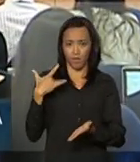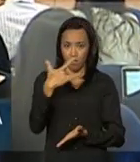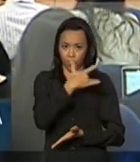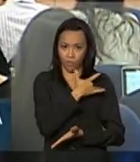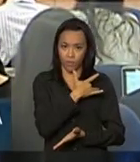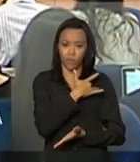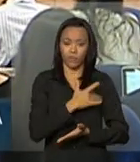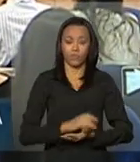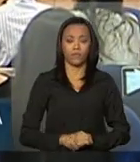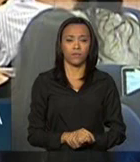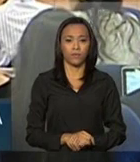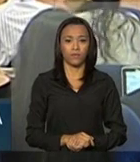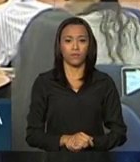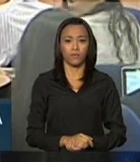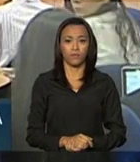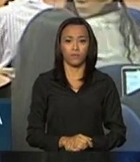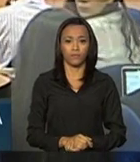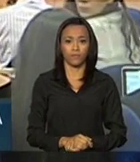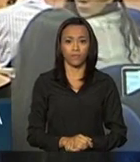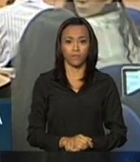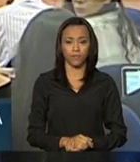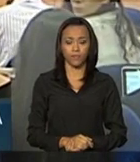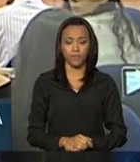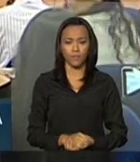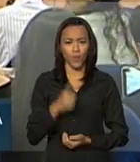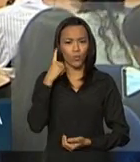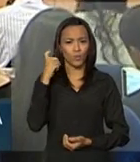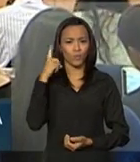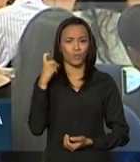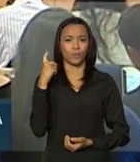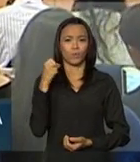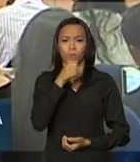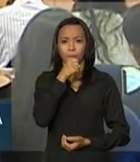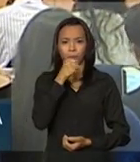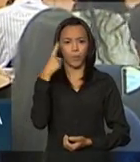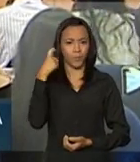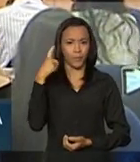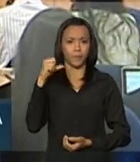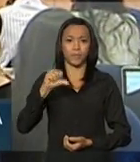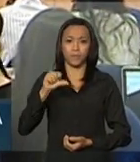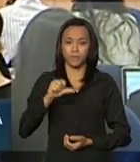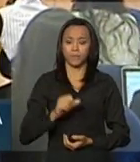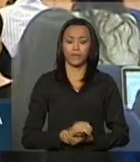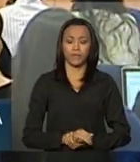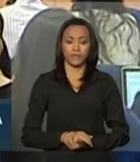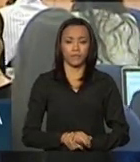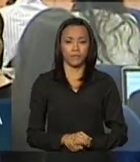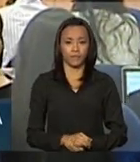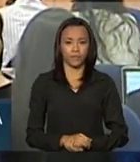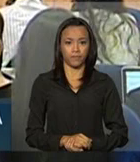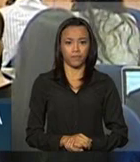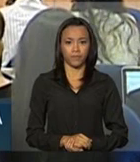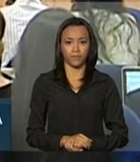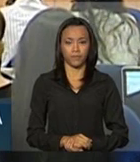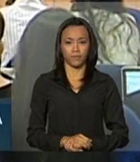Não, tá ruim, não tá? O som não tá bom, não. Tá ruim, eu vou com esse, que eu acho que agora tá melhor. Melhorou?